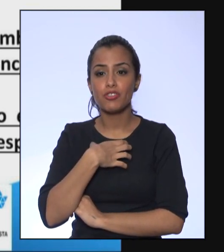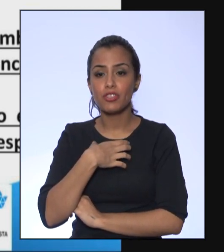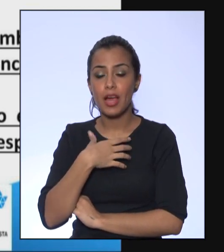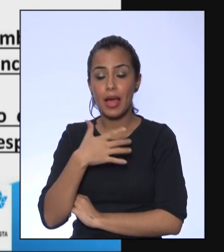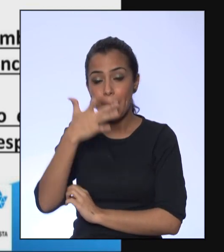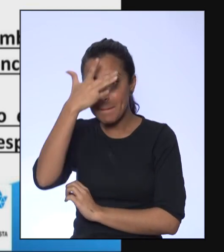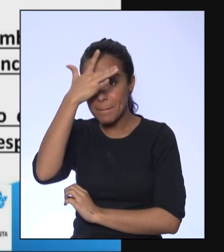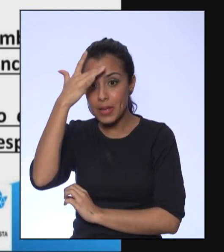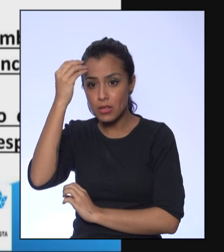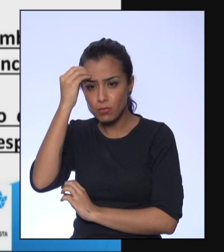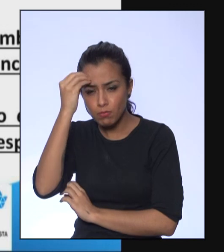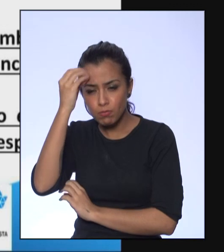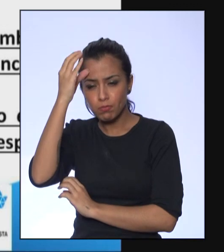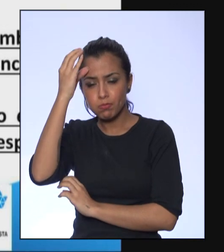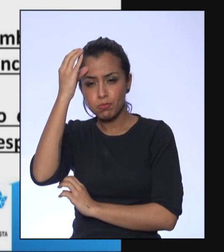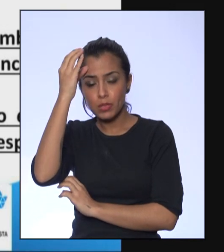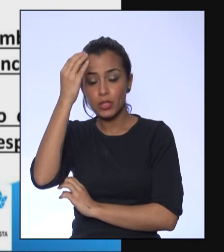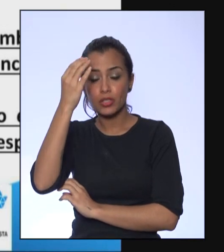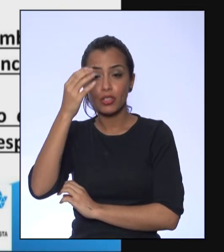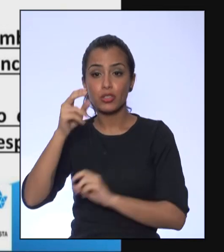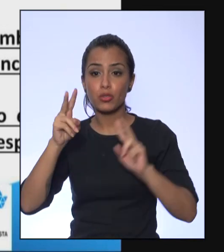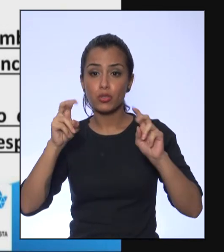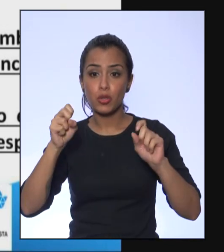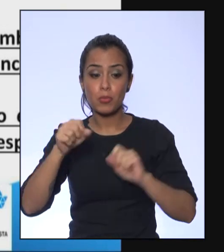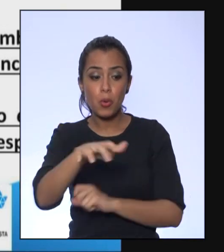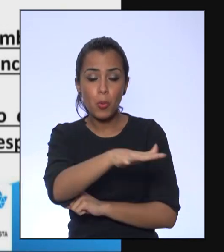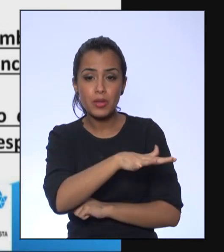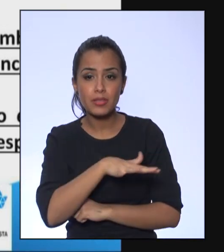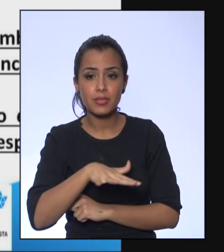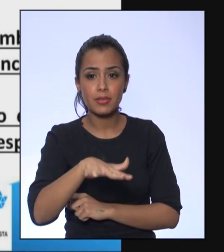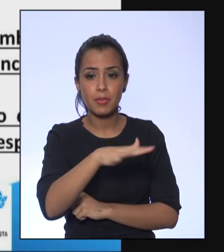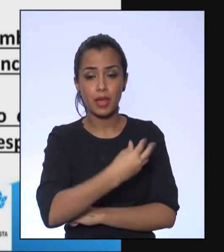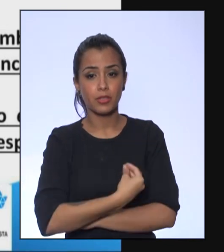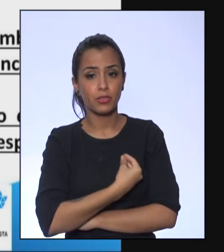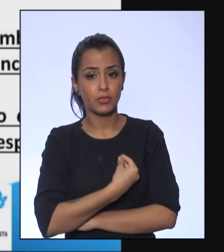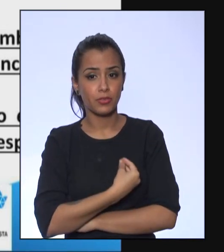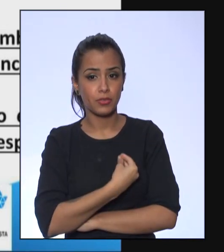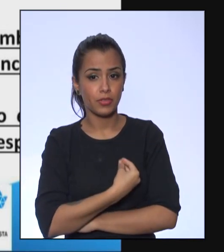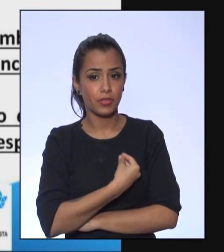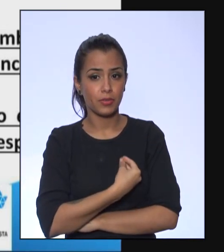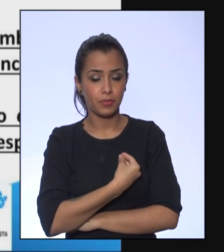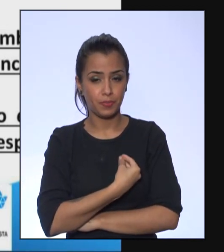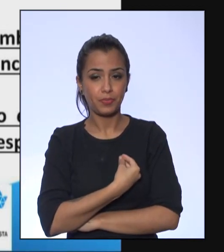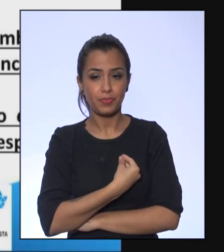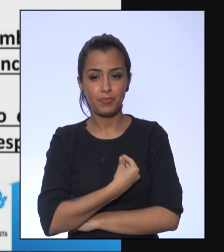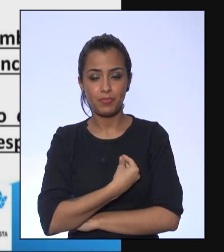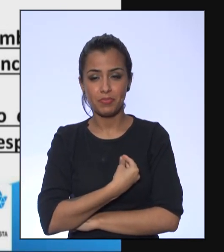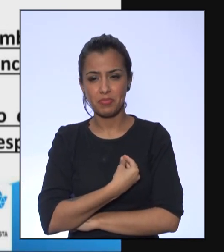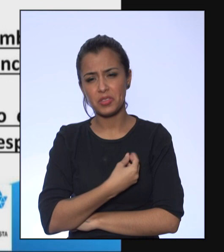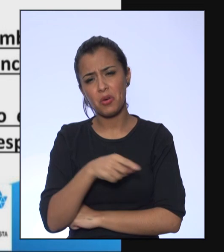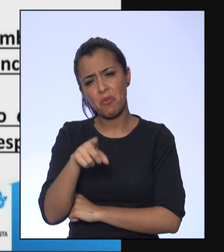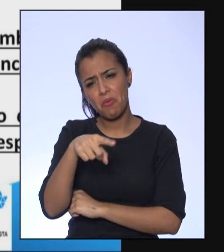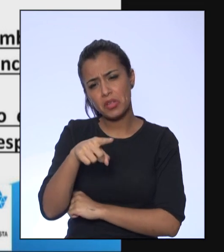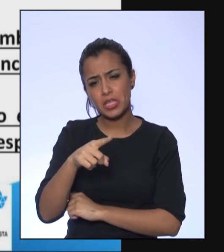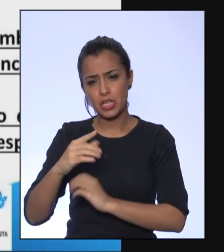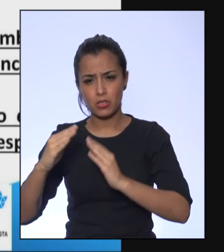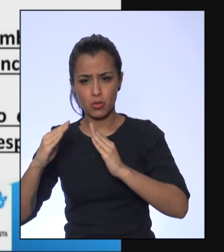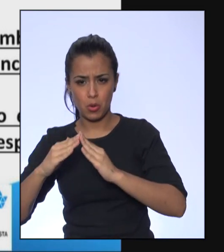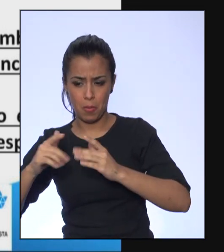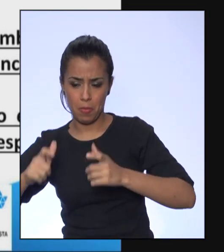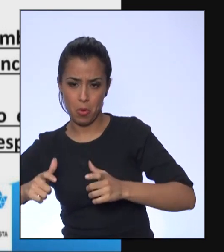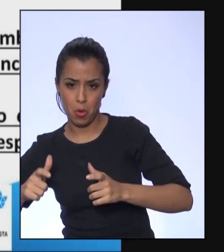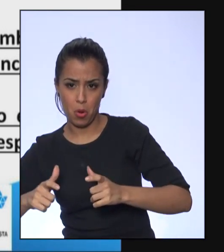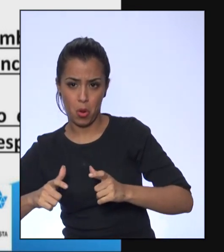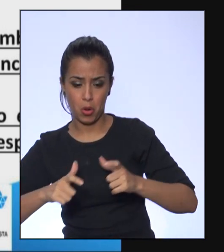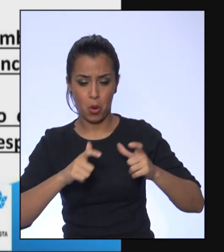conhecimento socioambiental do espaço vivido, ou melhor, do lugar onde vocês moram, ou estudam, ou